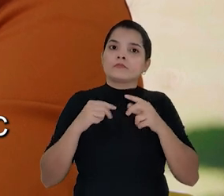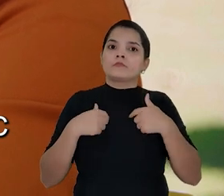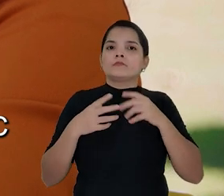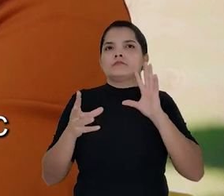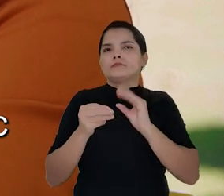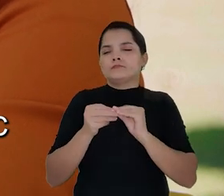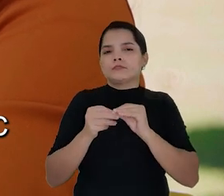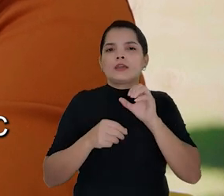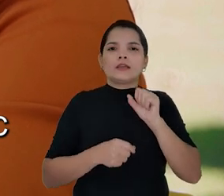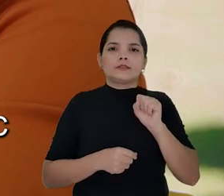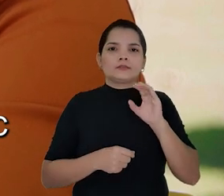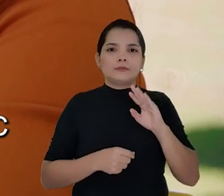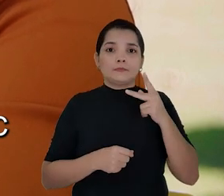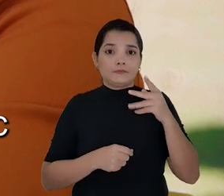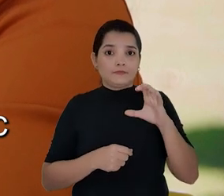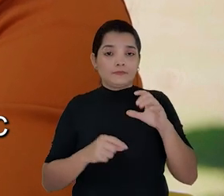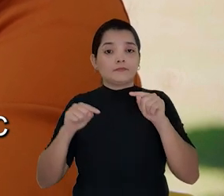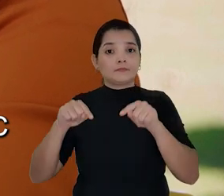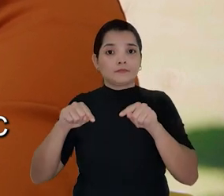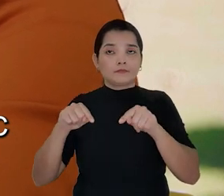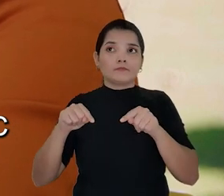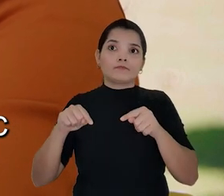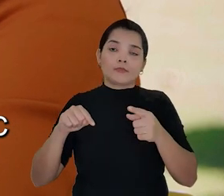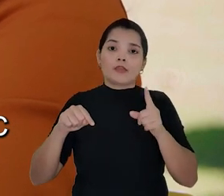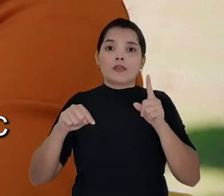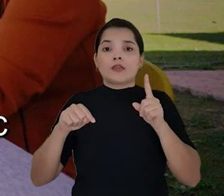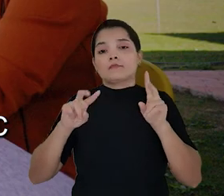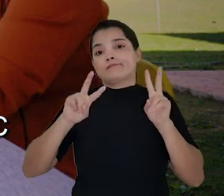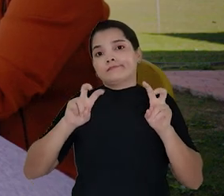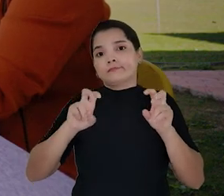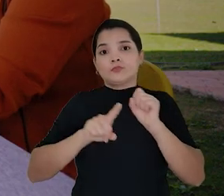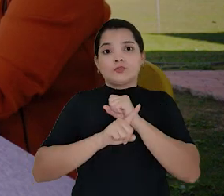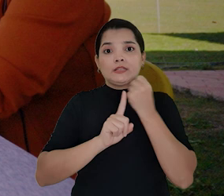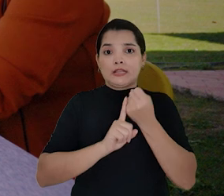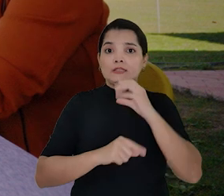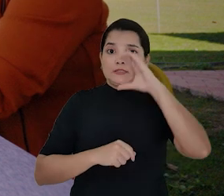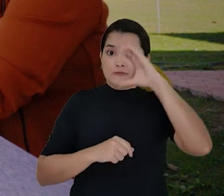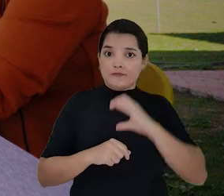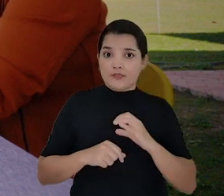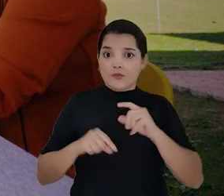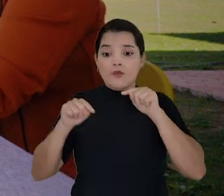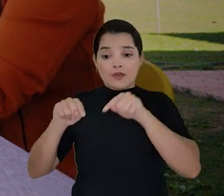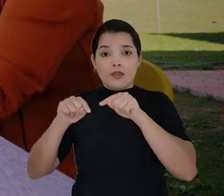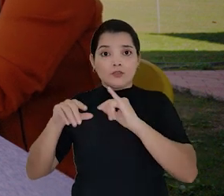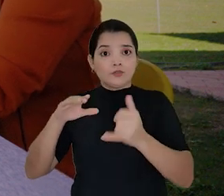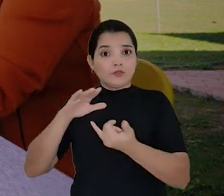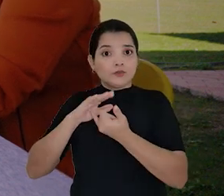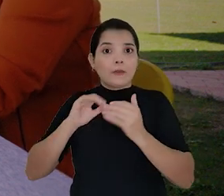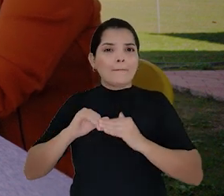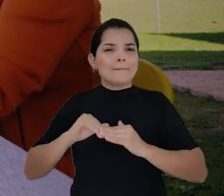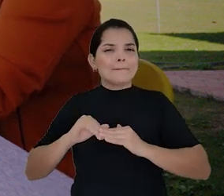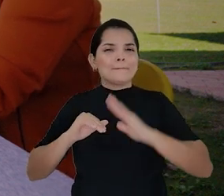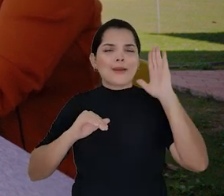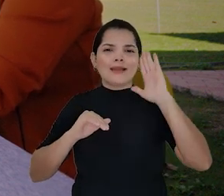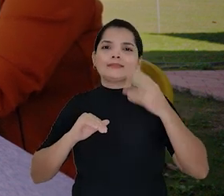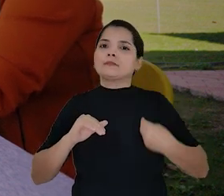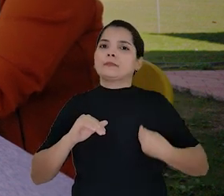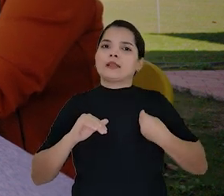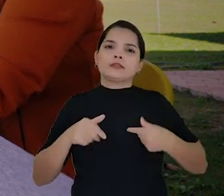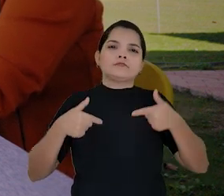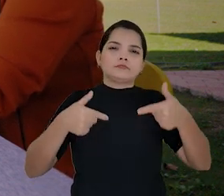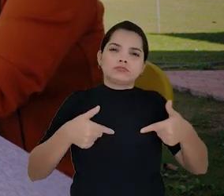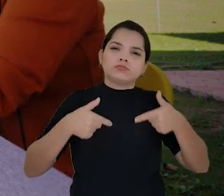sbpc Talvez seja uma das instituições em termos de sociedade civil que mais tem estado